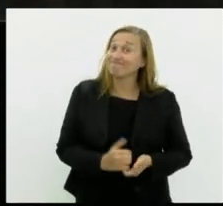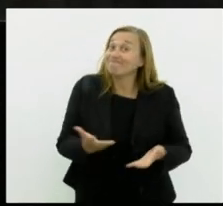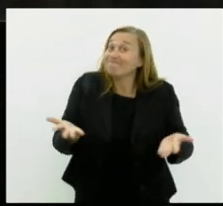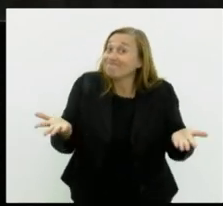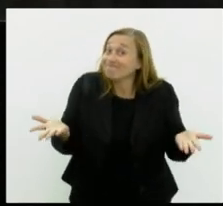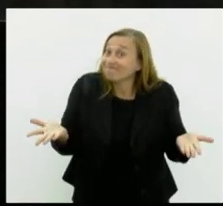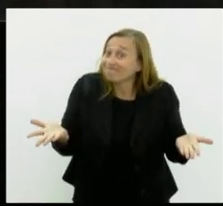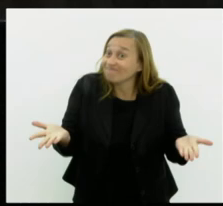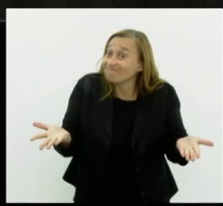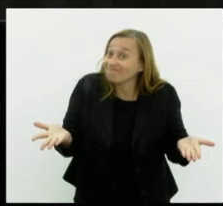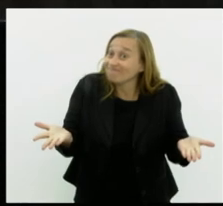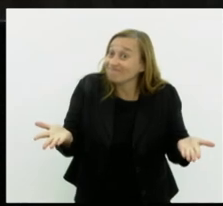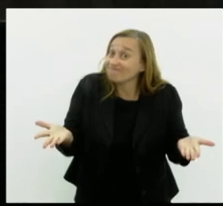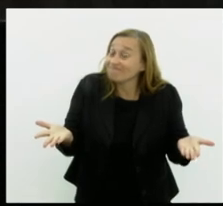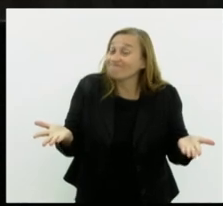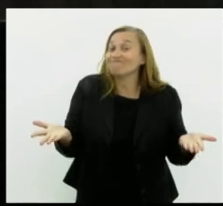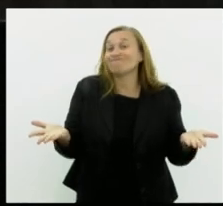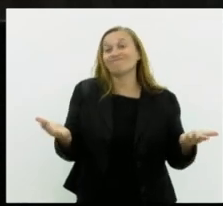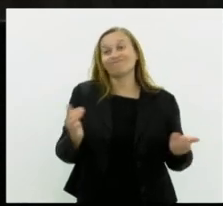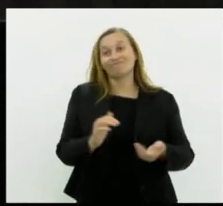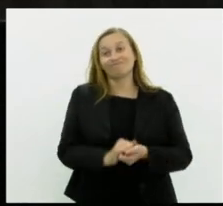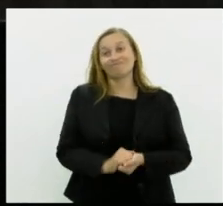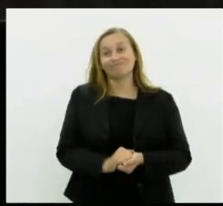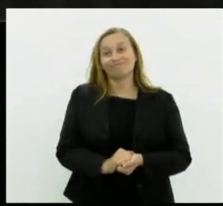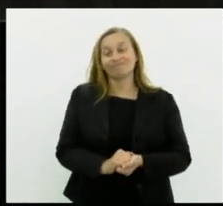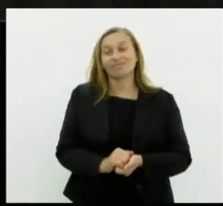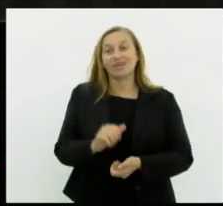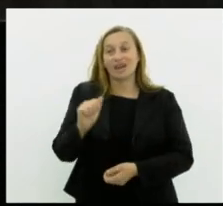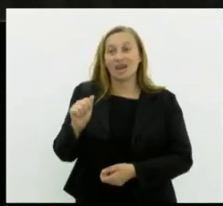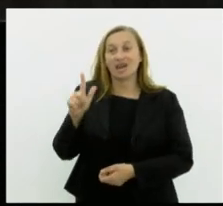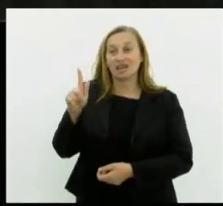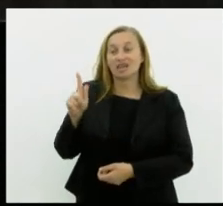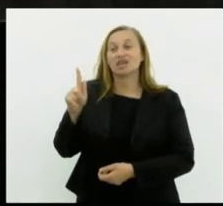Então, chama-se essa agiotagem.